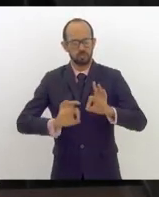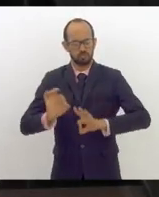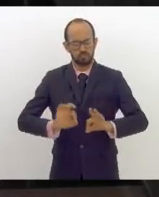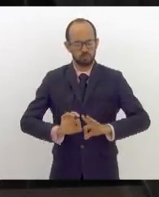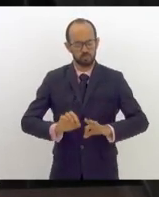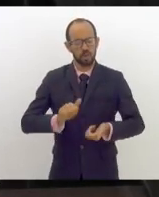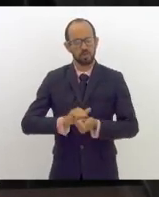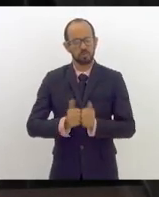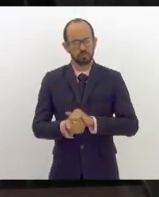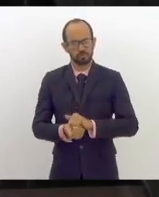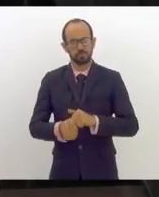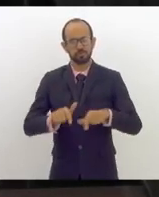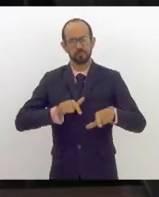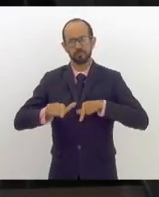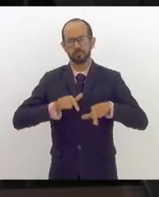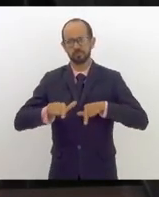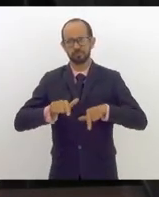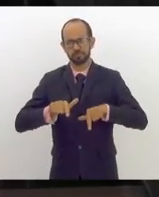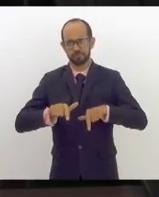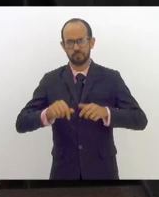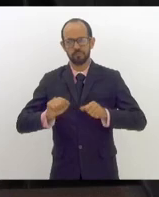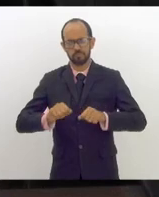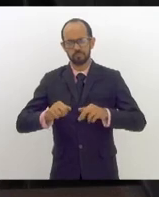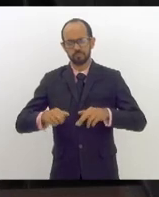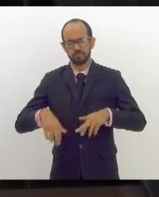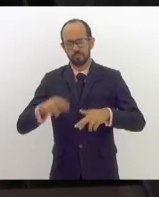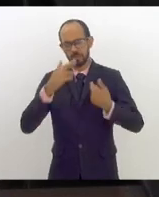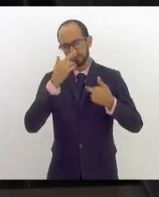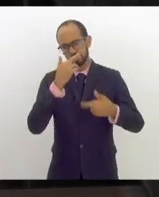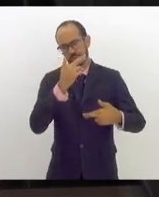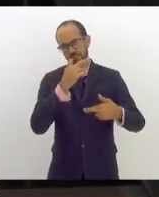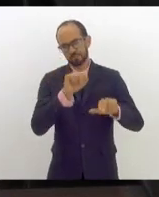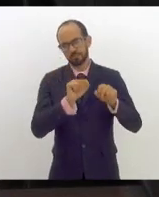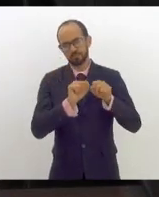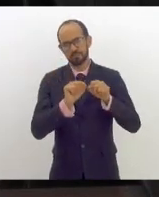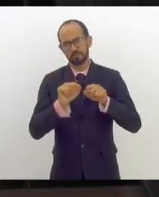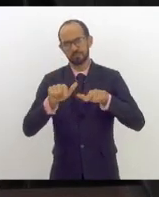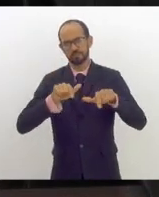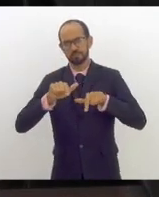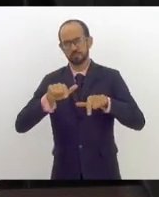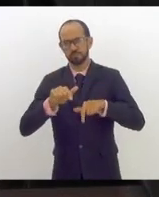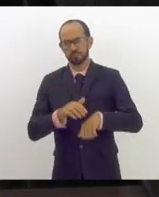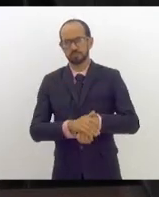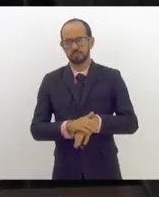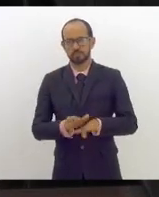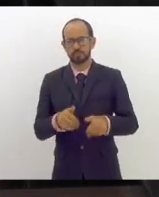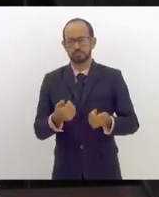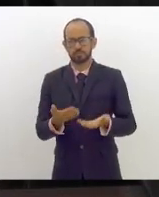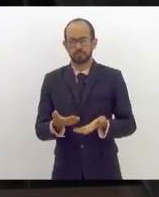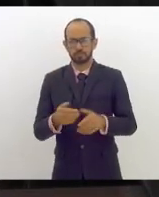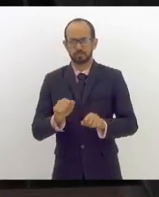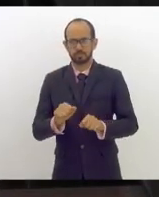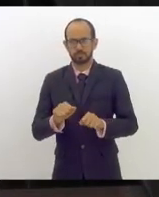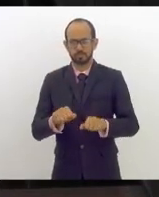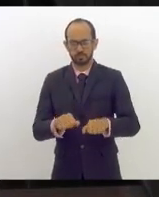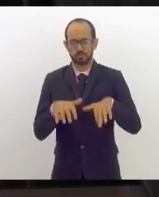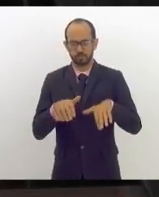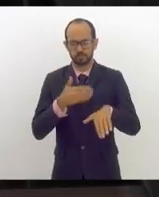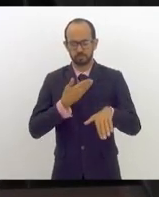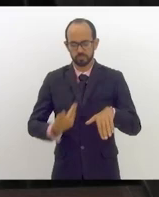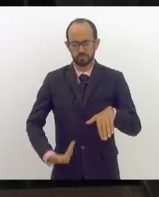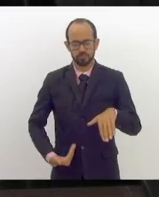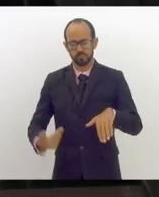adequado para para realizar aquela atividade então além da audiência pública né